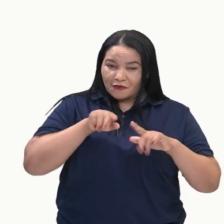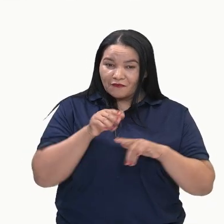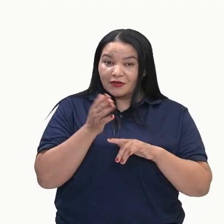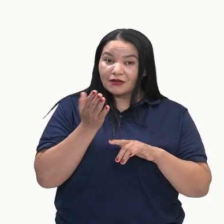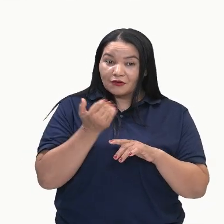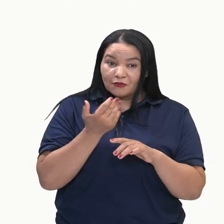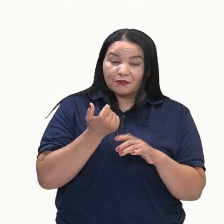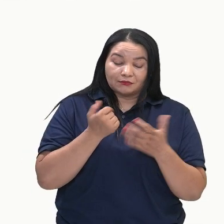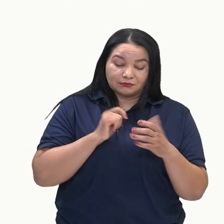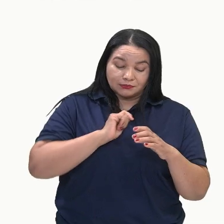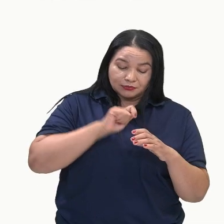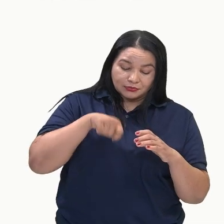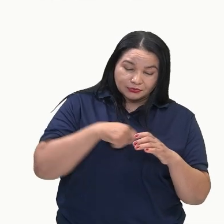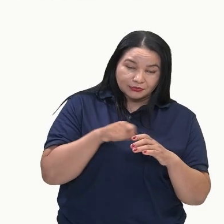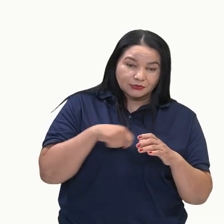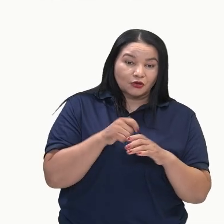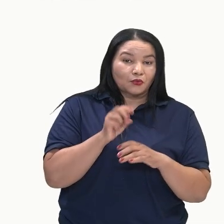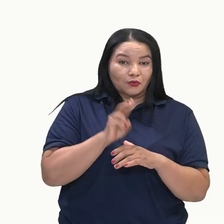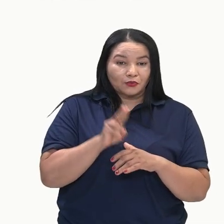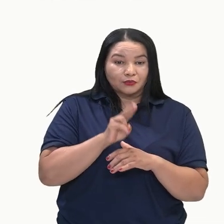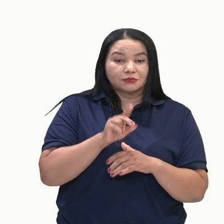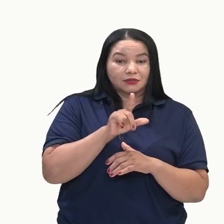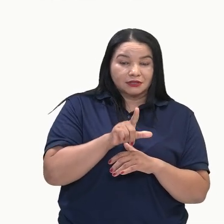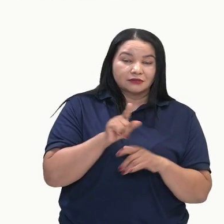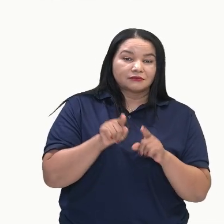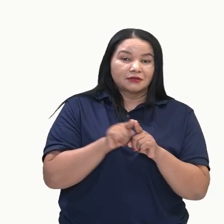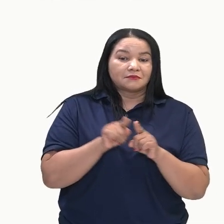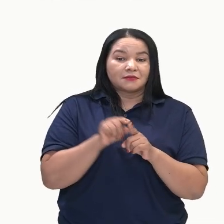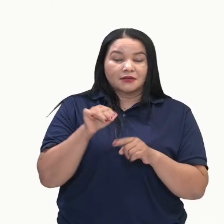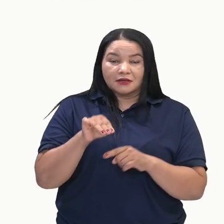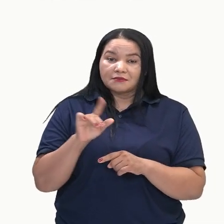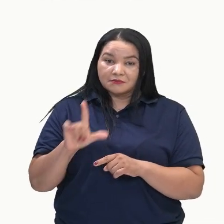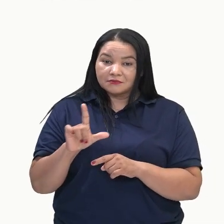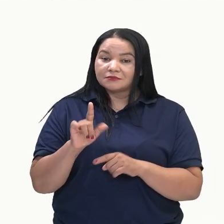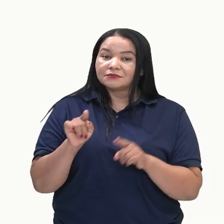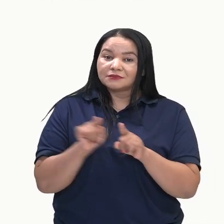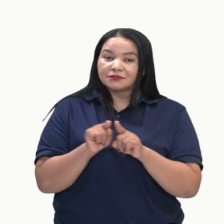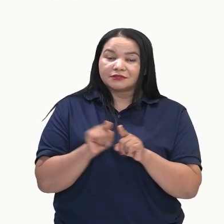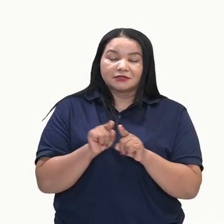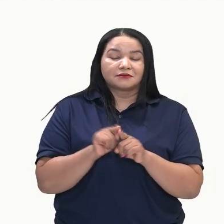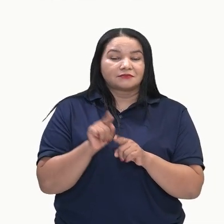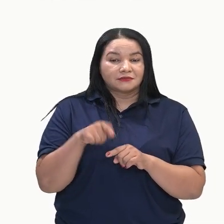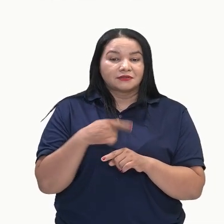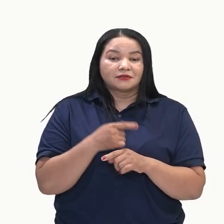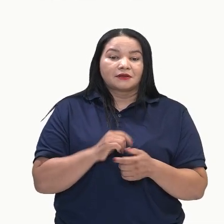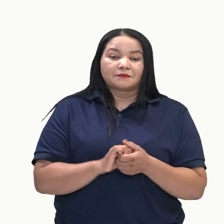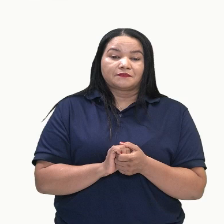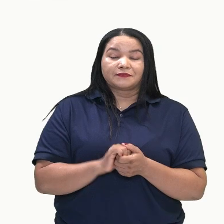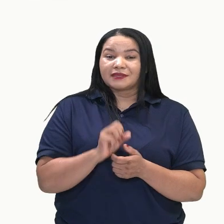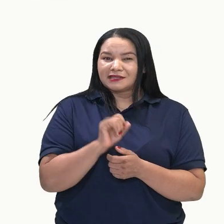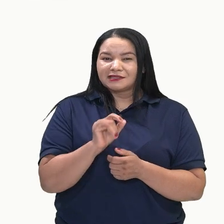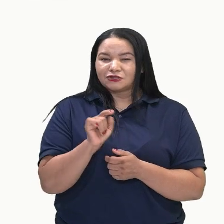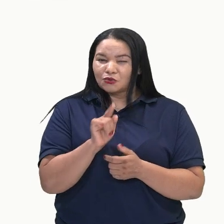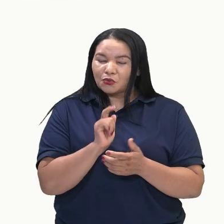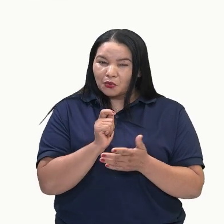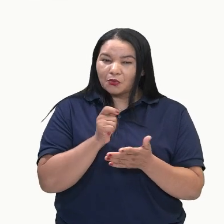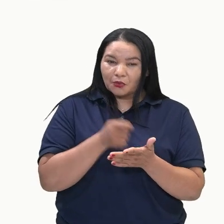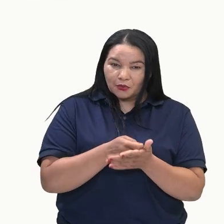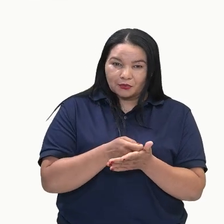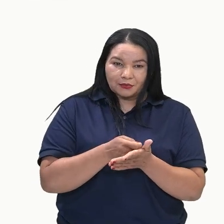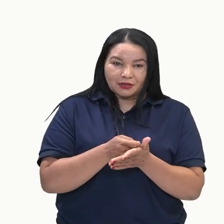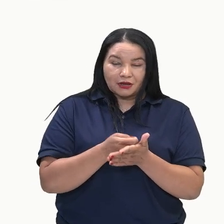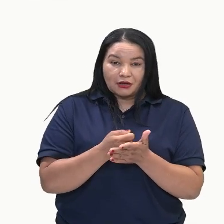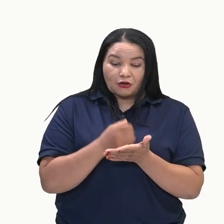usam litros e mililitros para medir ingredientes líquidos. Tanto que quando se compra ali aquele